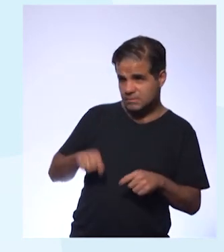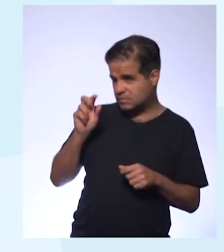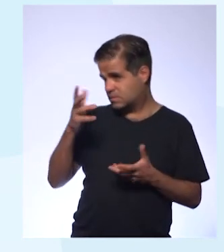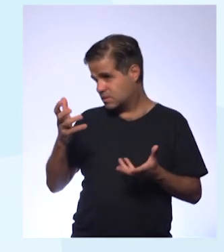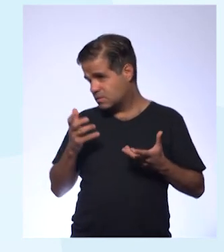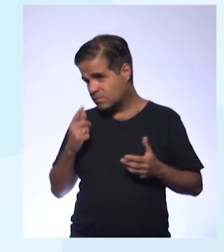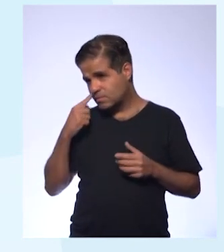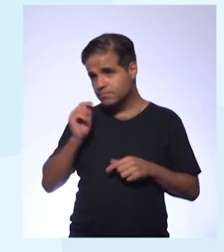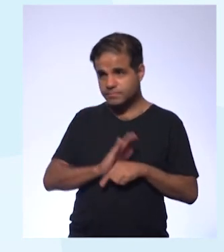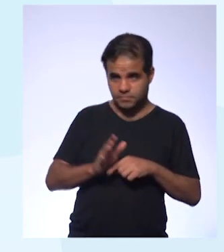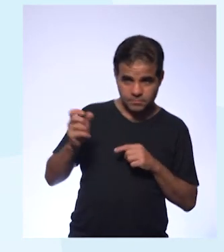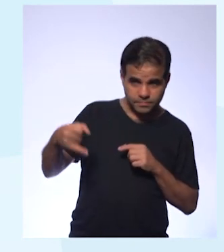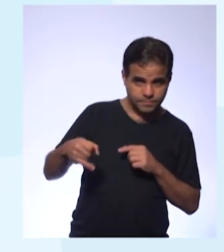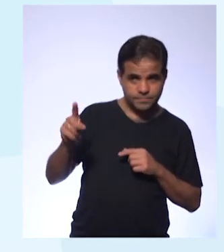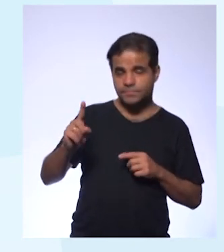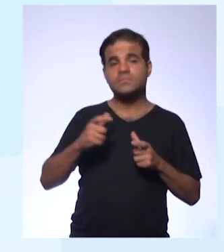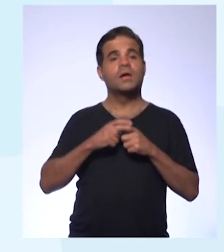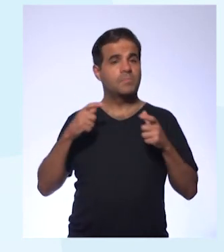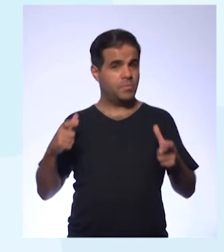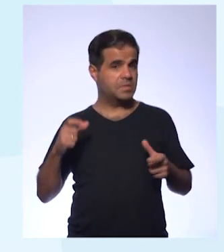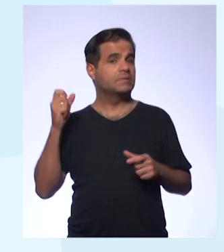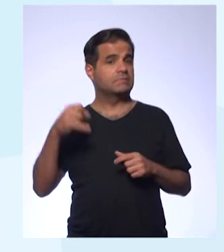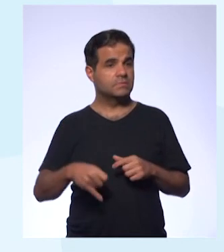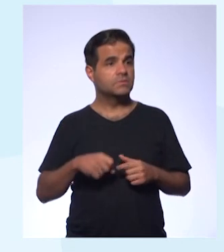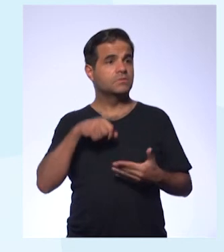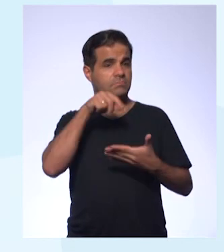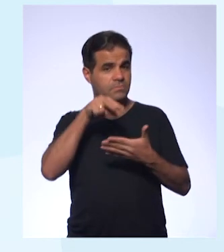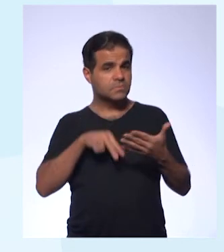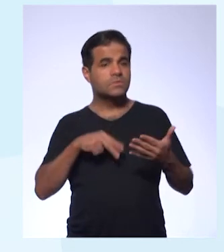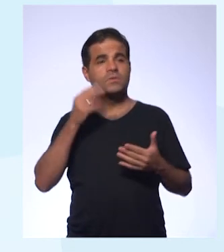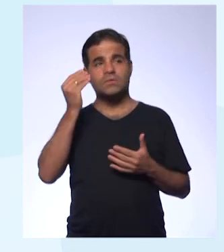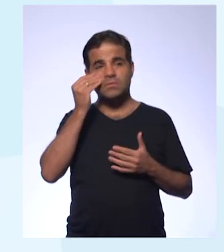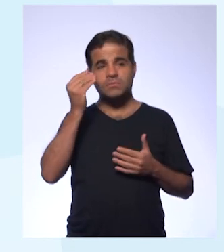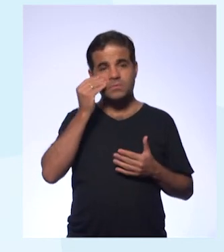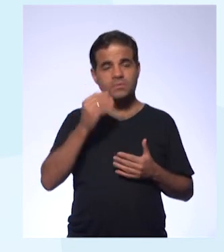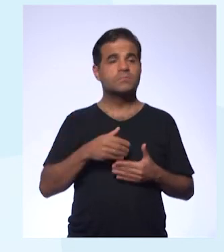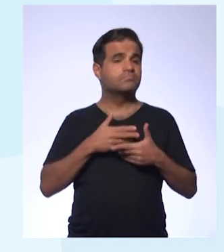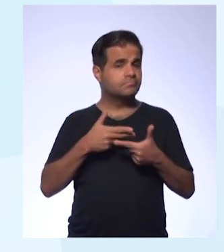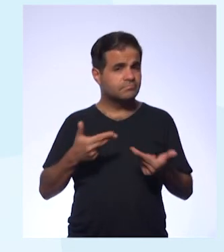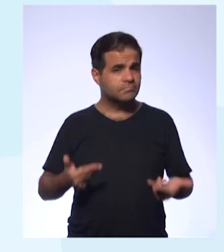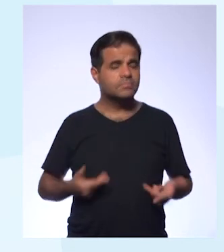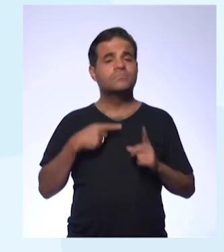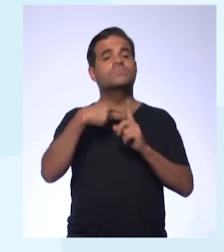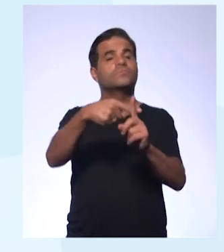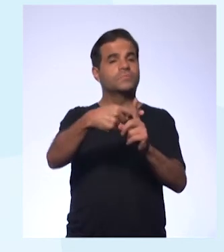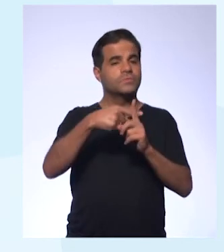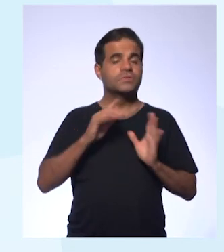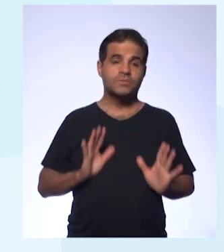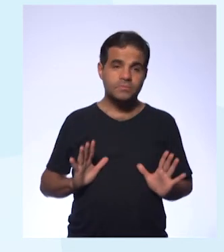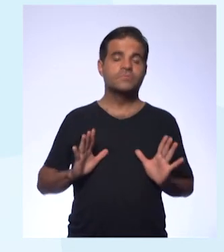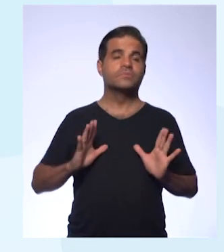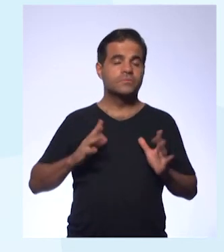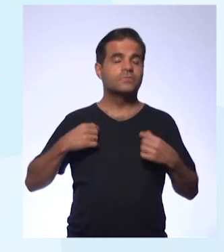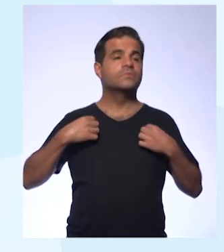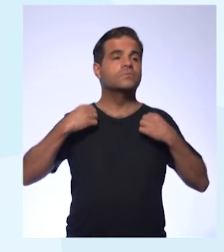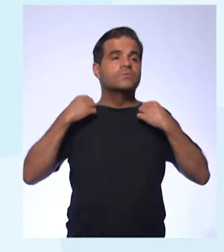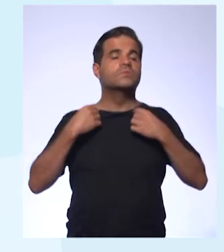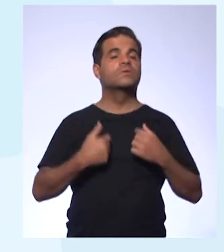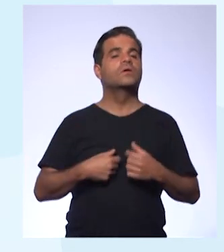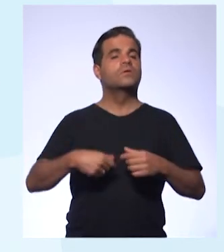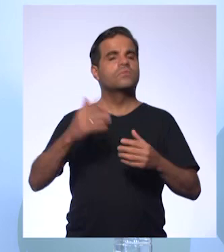assistiria ou não? Sim, a maioria sim, né? Porque sim, eu estou claro. aqui evidenciando os aspectos positivos. Então, eu